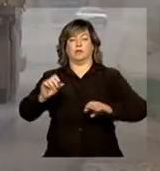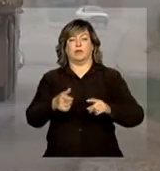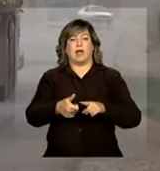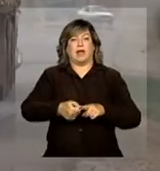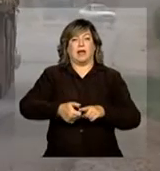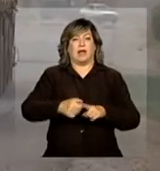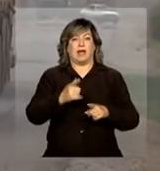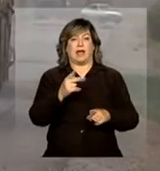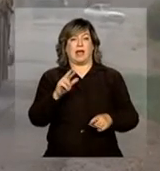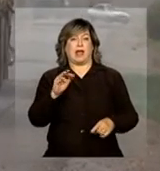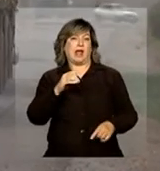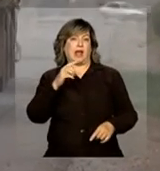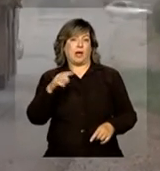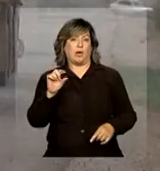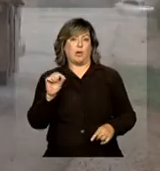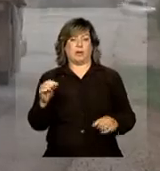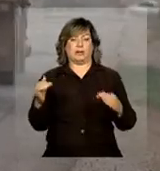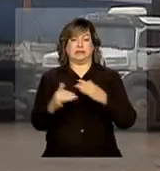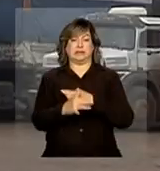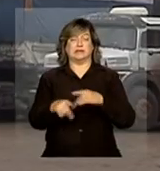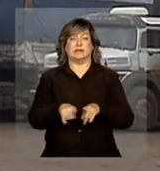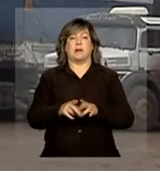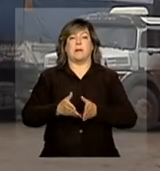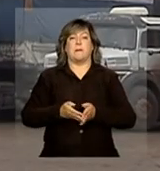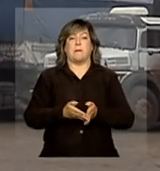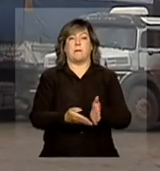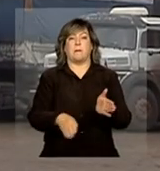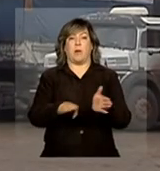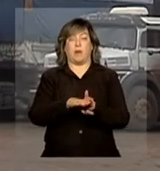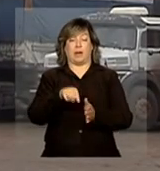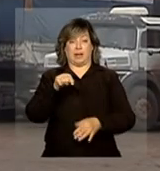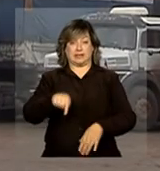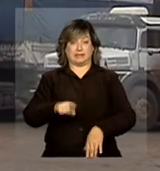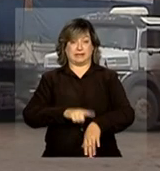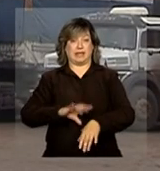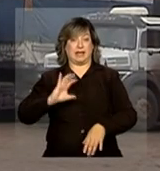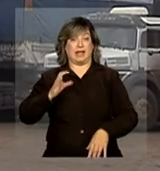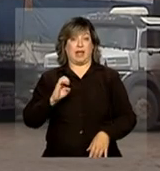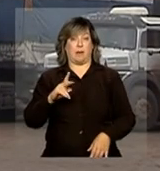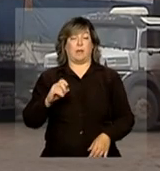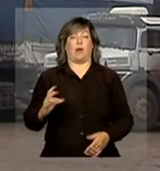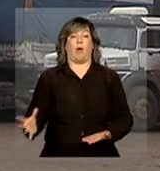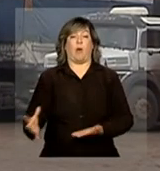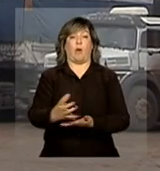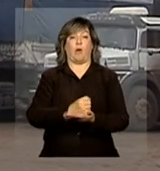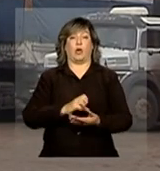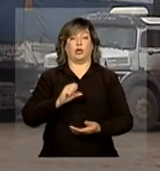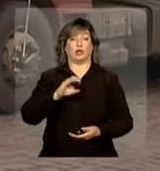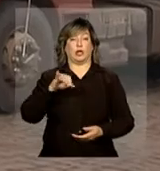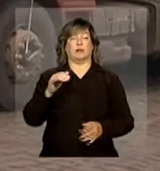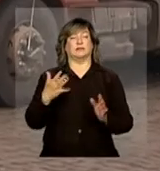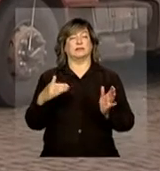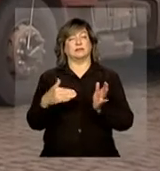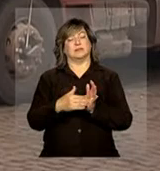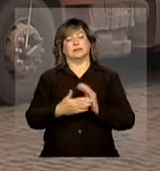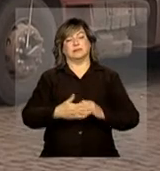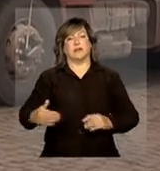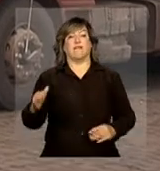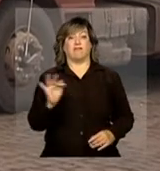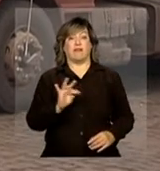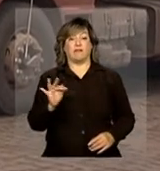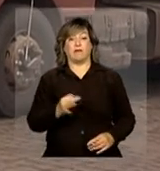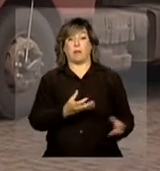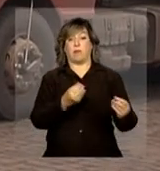grãos aos grandes centros e portos. Nesta época de colheita da soja, até meados de fevereiro, muitos ficam